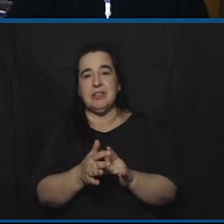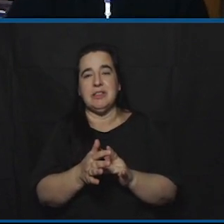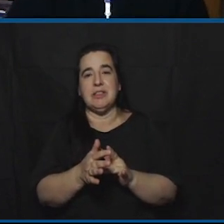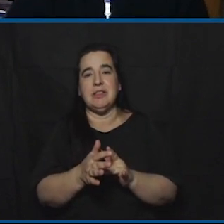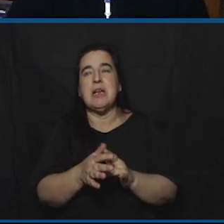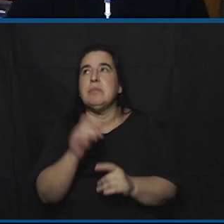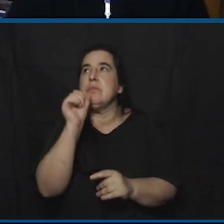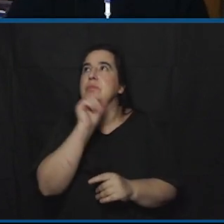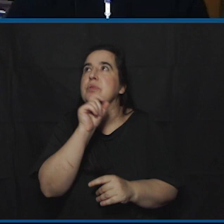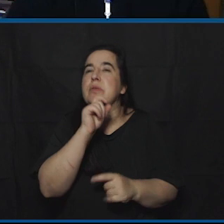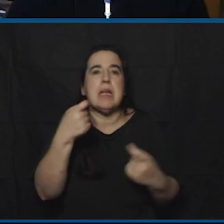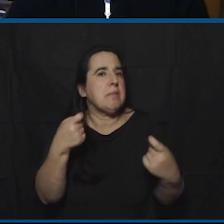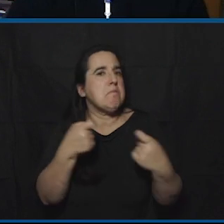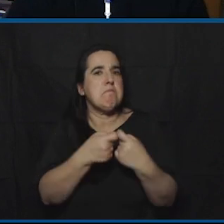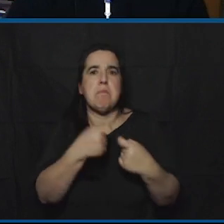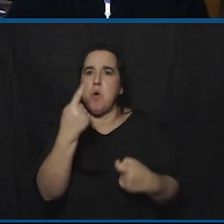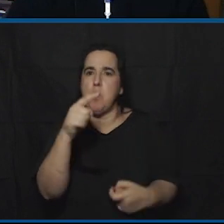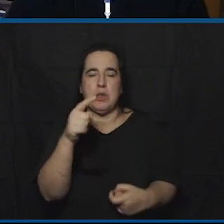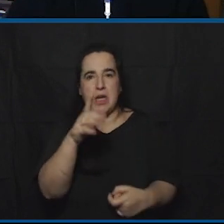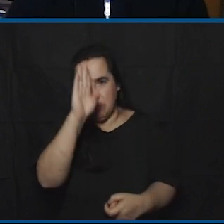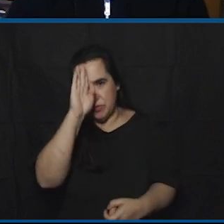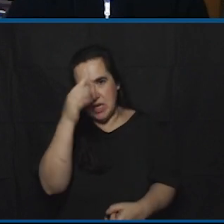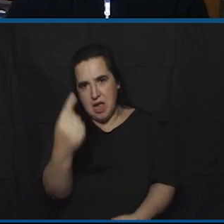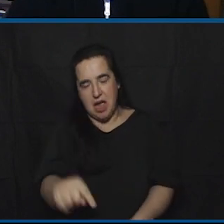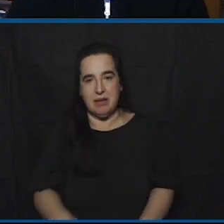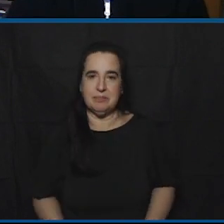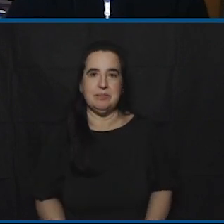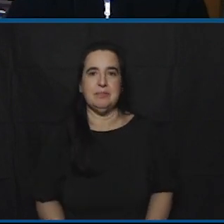é a única possível aplicação a estas profecias.